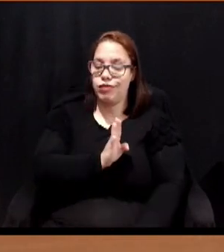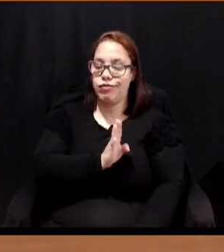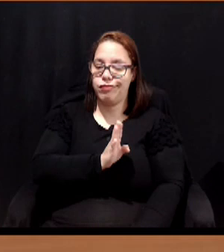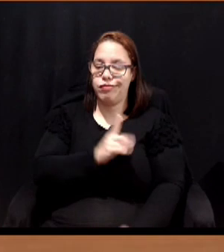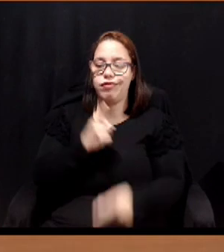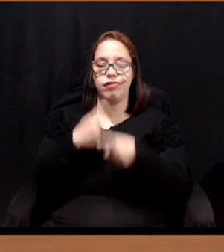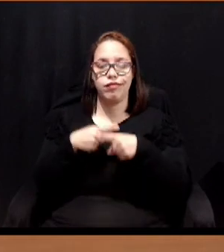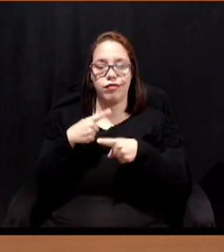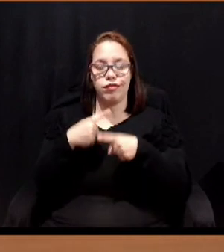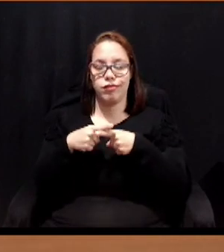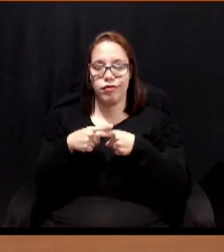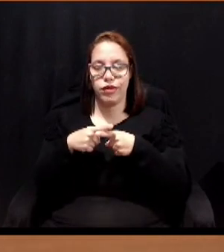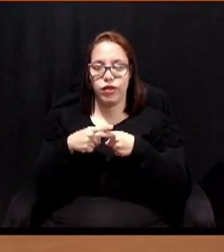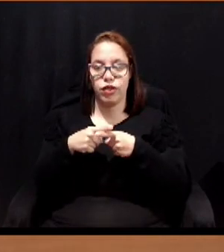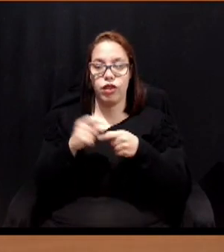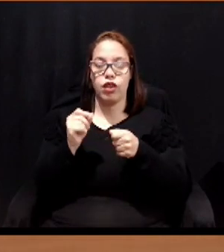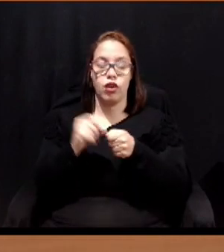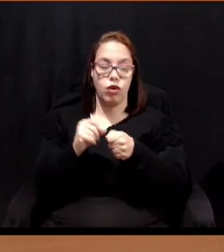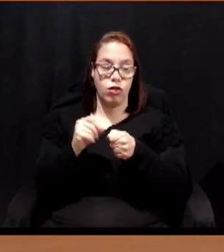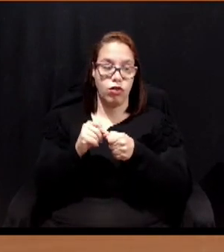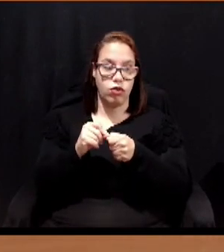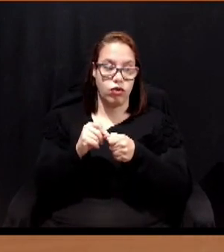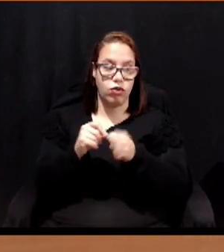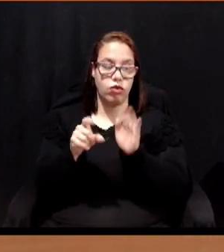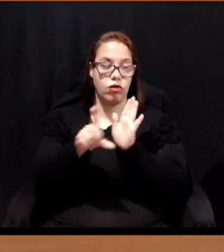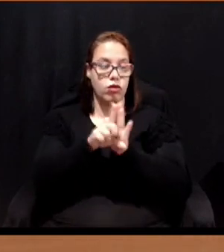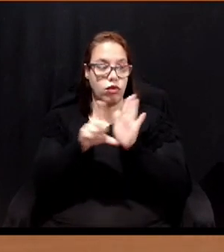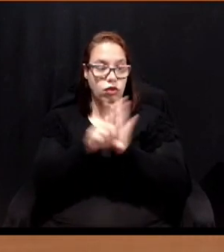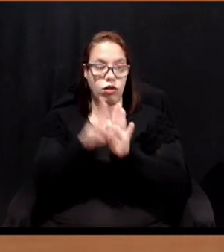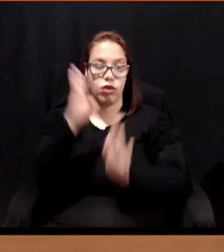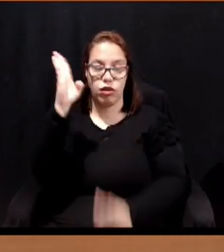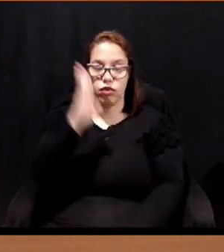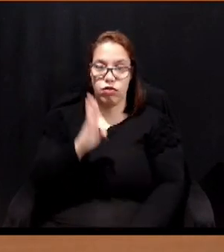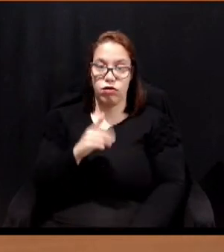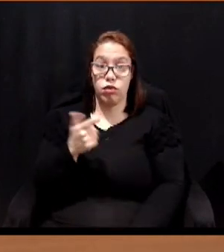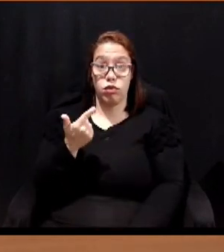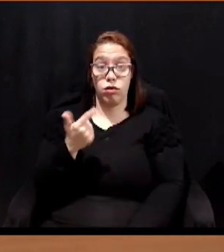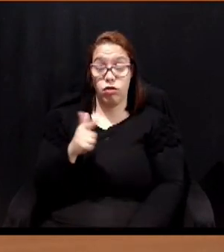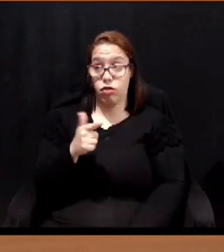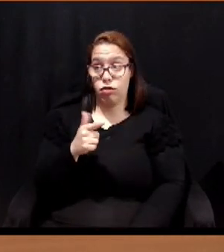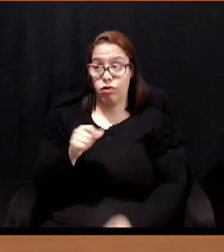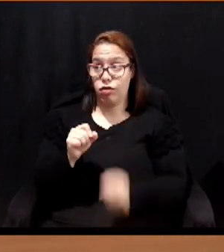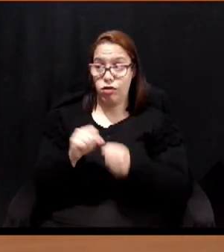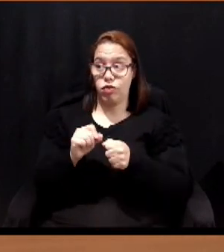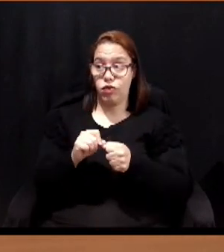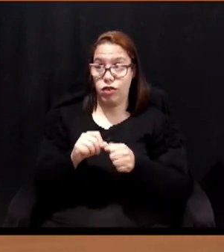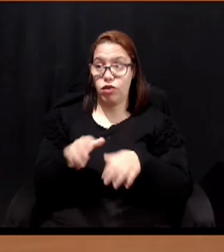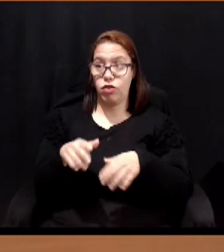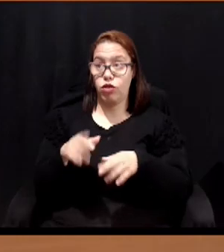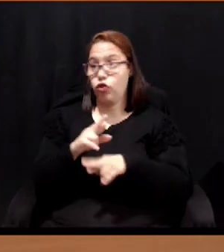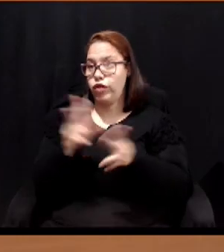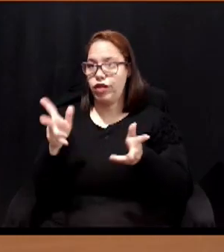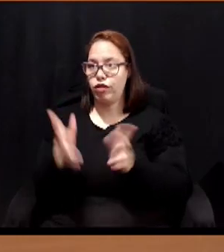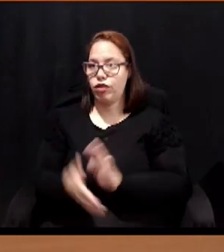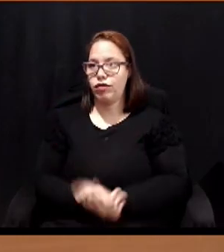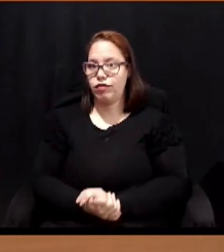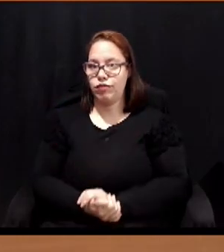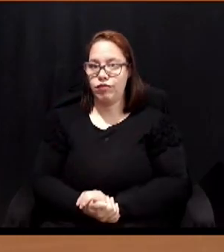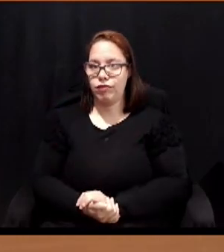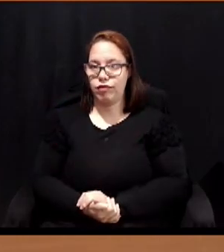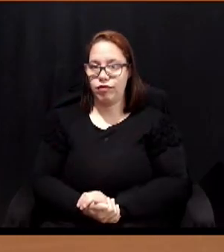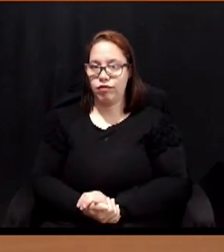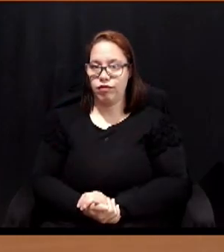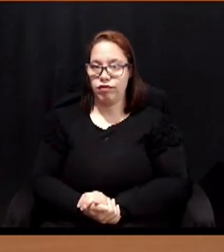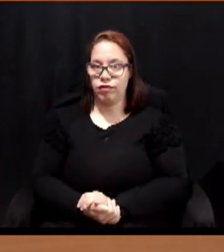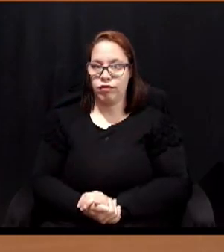serão feitos segundo a legislação brasileira, não tem jeito de fazer diferente, né? E aí a Câmara